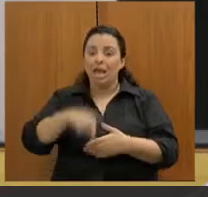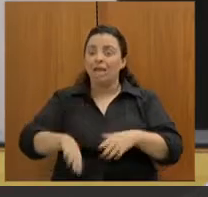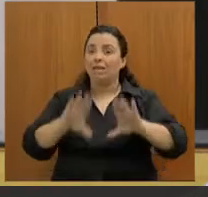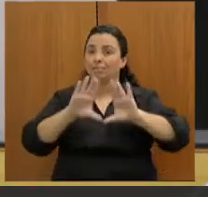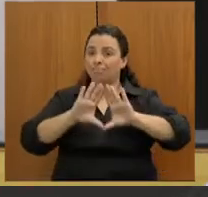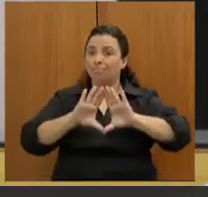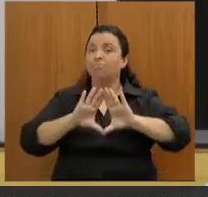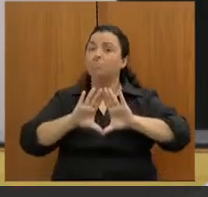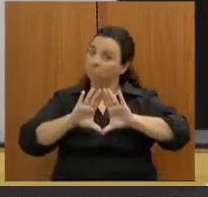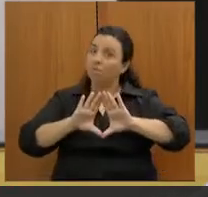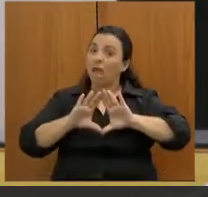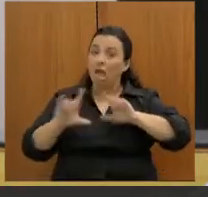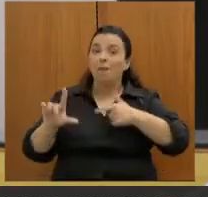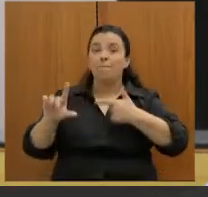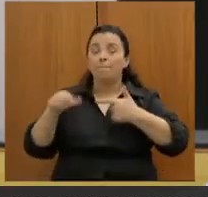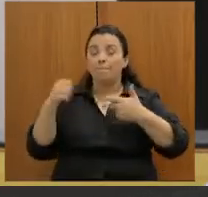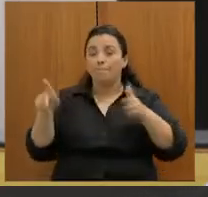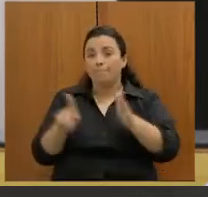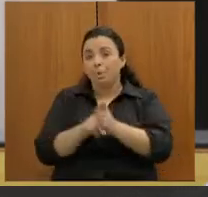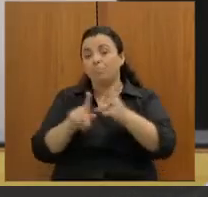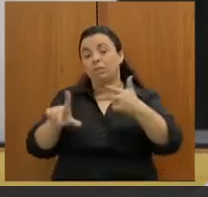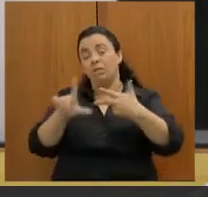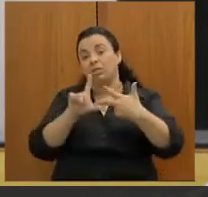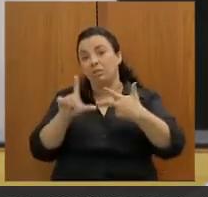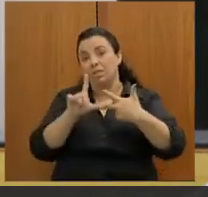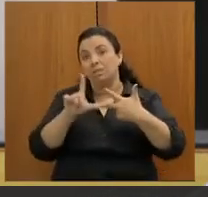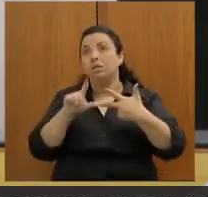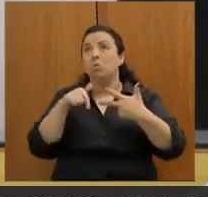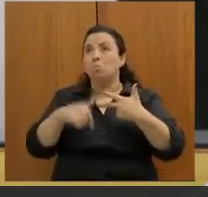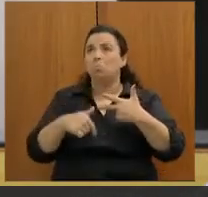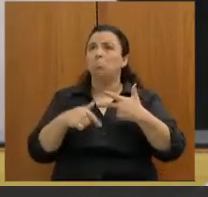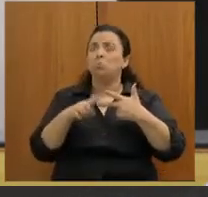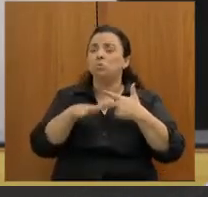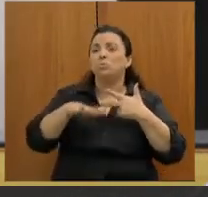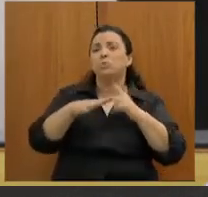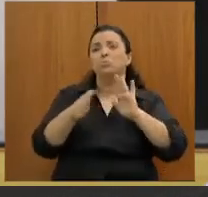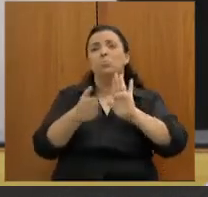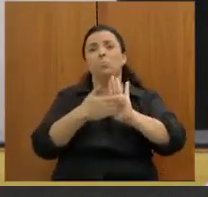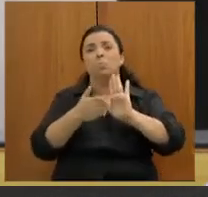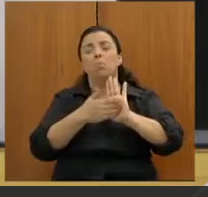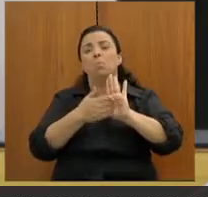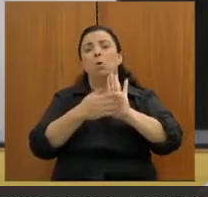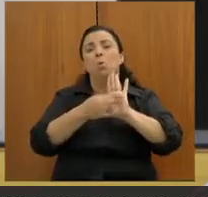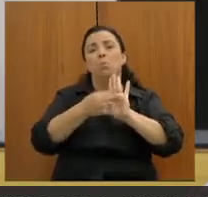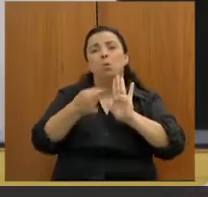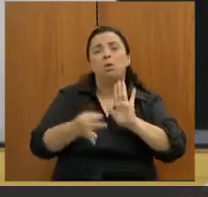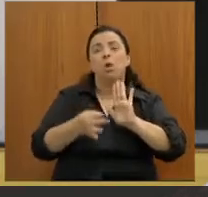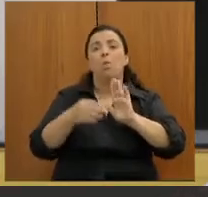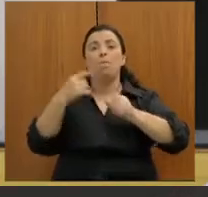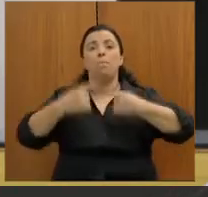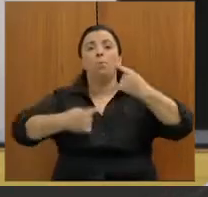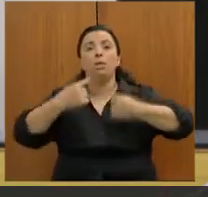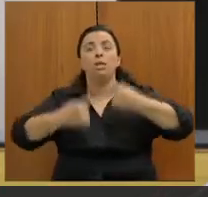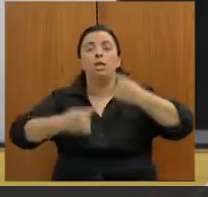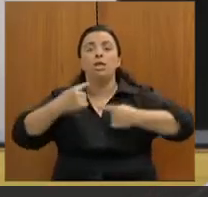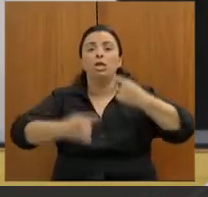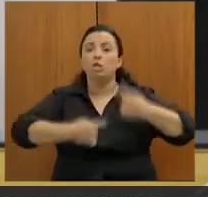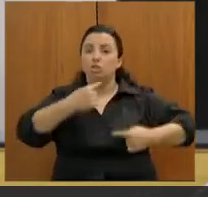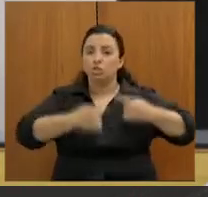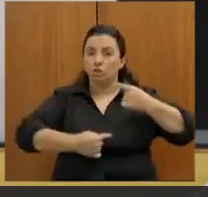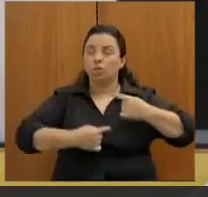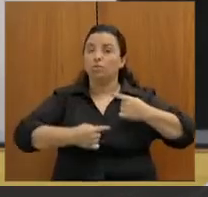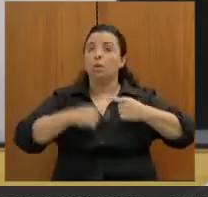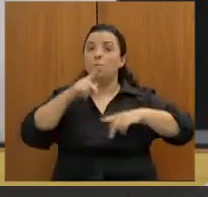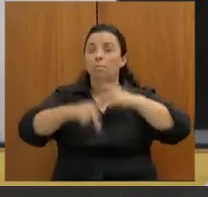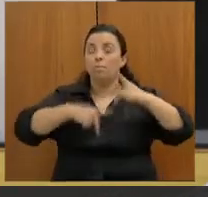espaço de aperfeiçoar e propor políticas públicas uns passos de debate de encontro de ideias e vivências das construções